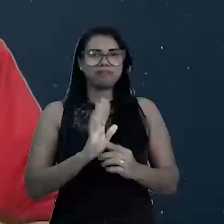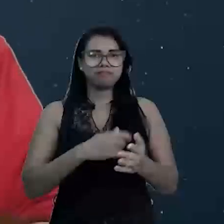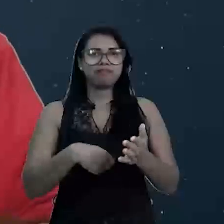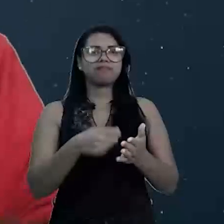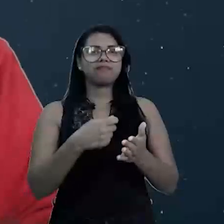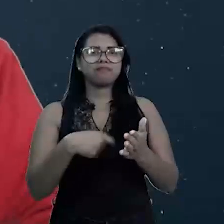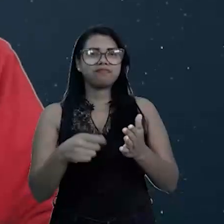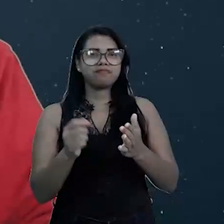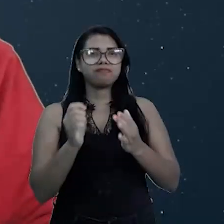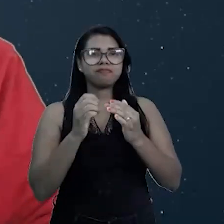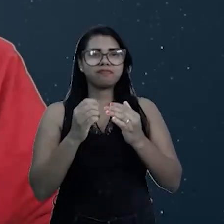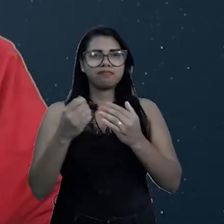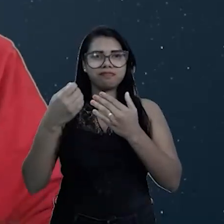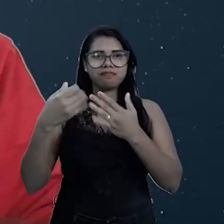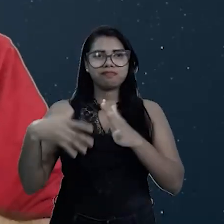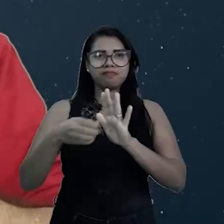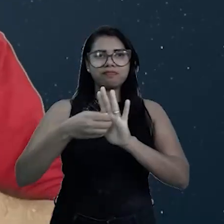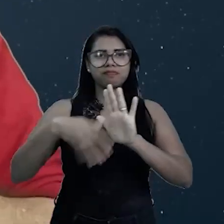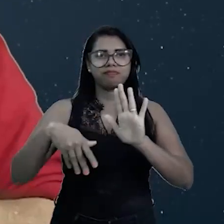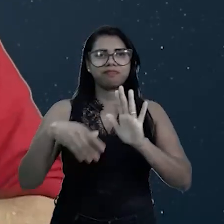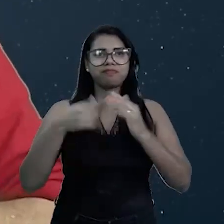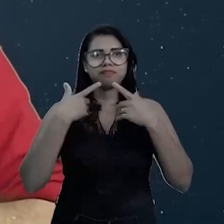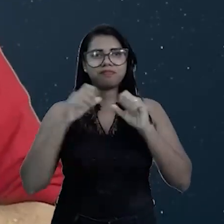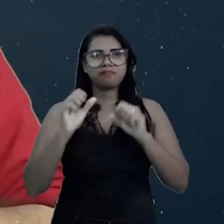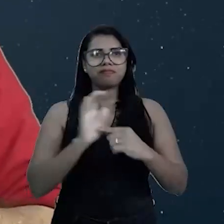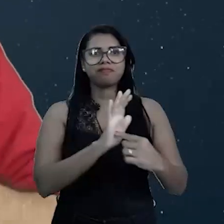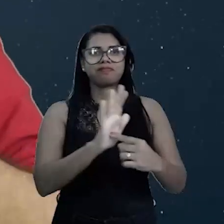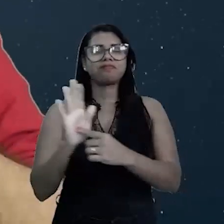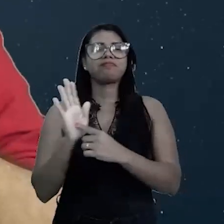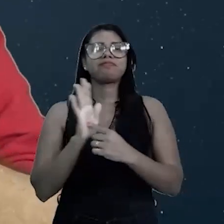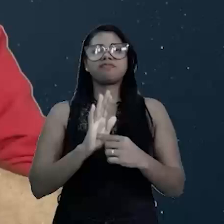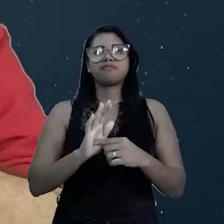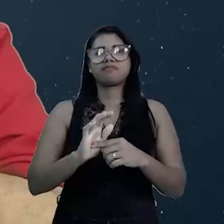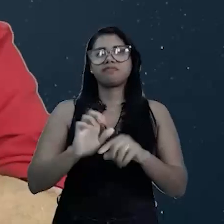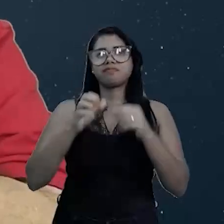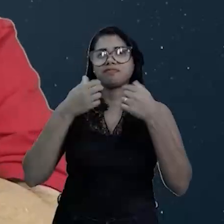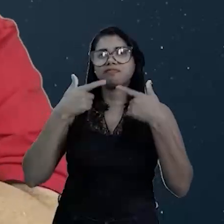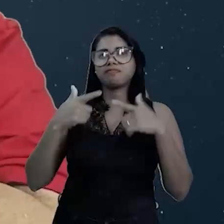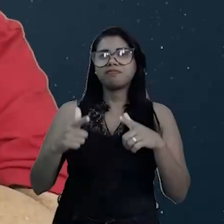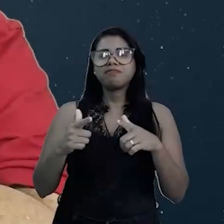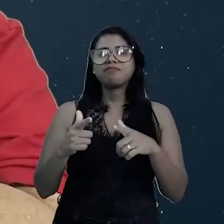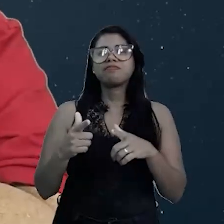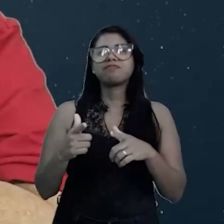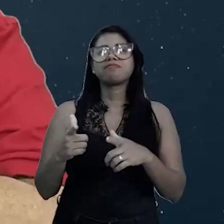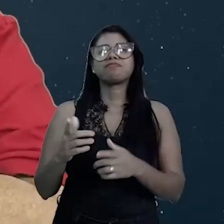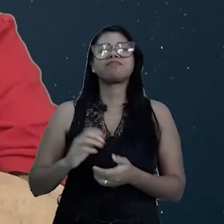utilizam-se das figuras de linguagem. Então, as figuras de linguagem, olha, figura de som,